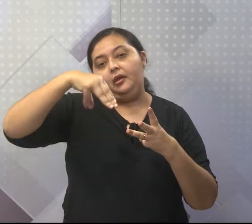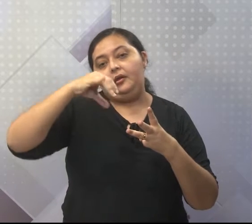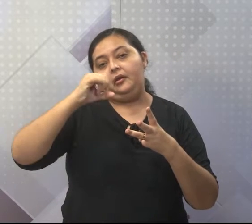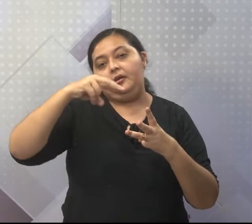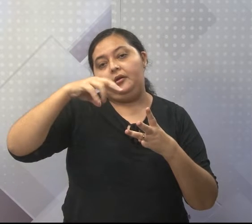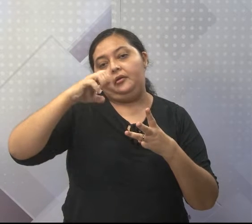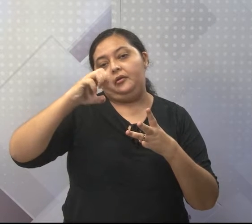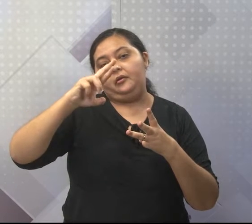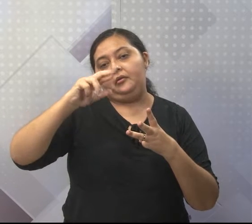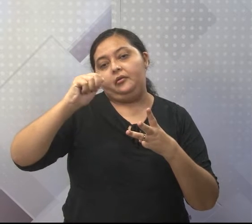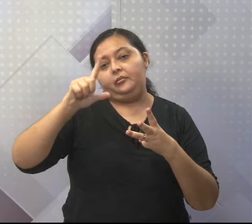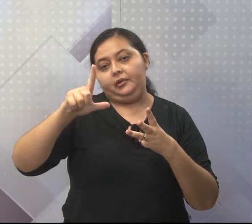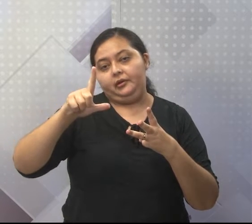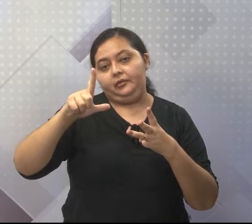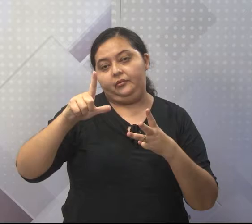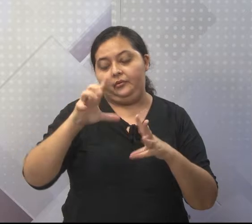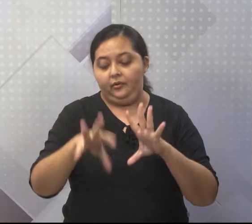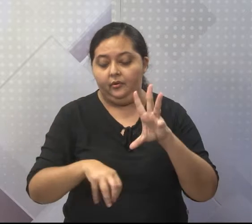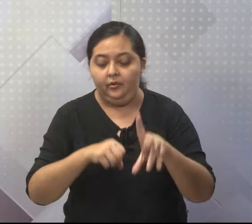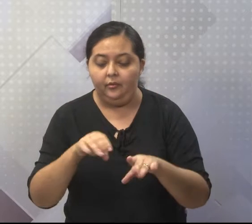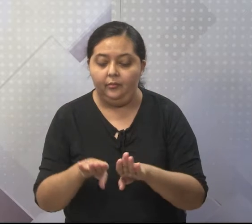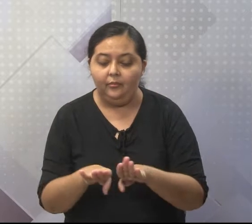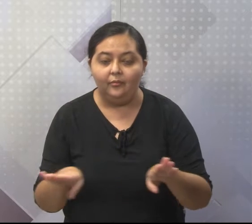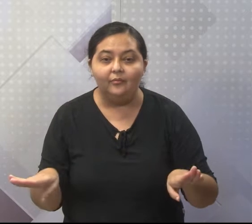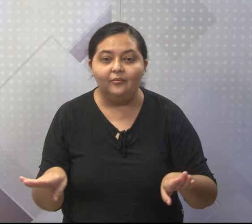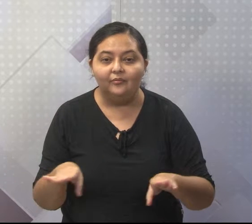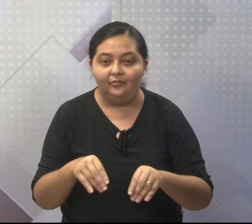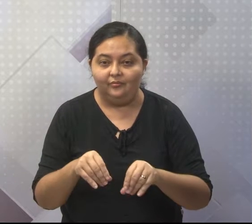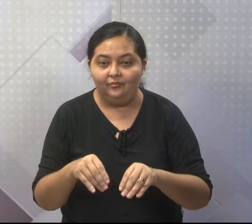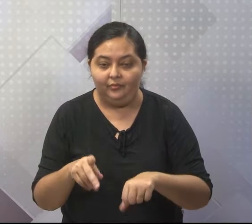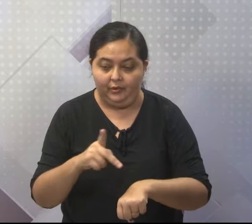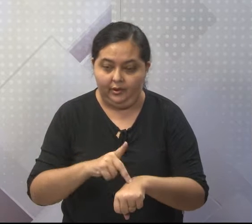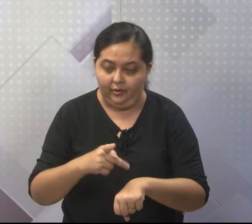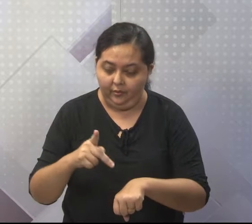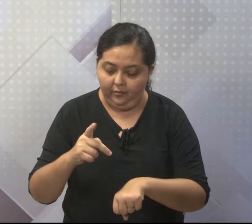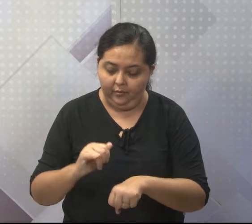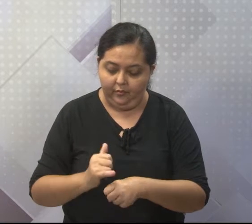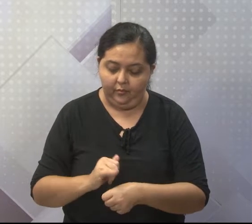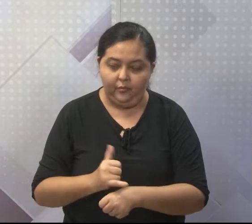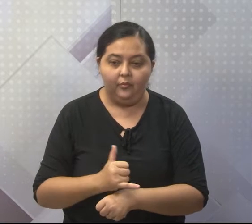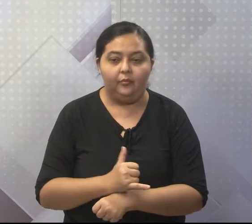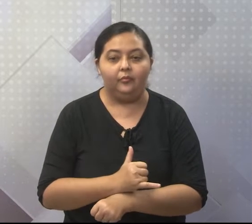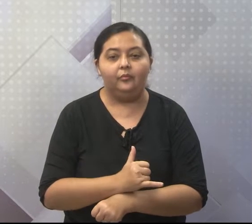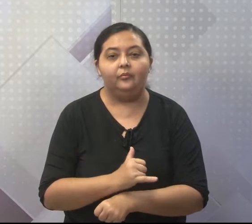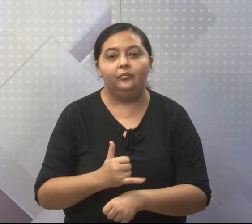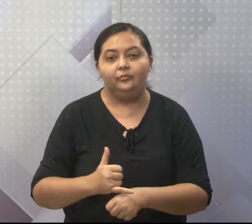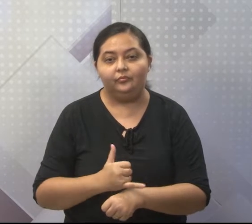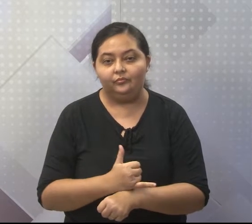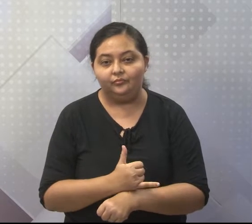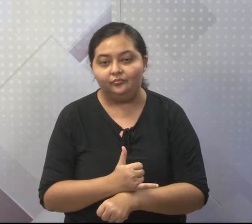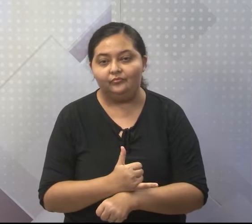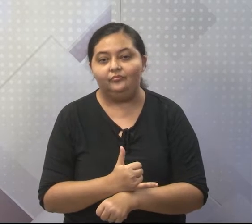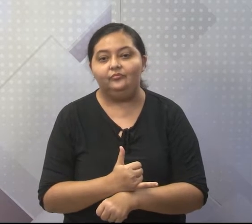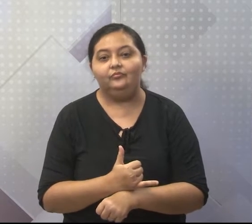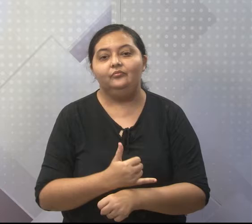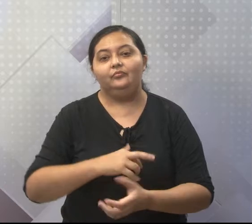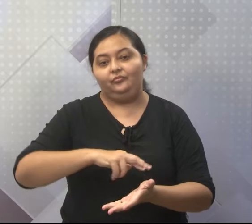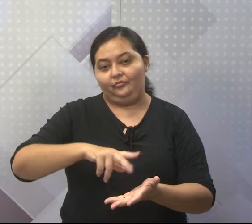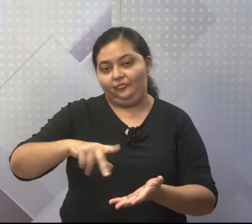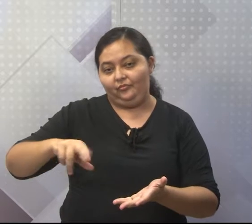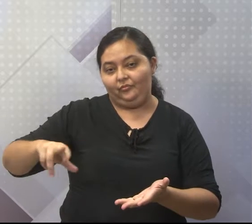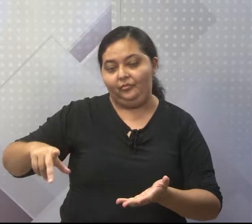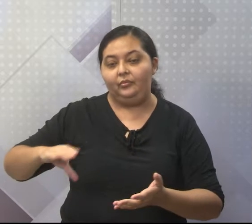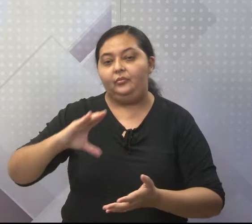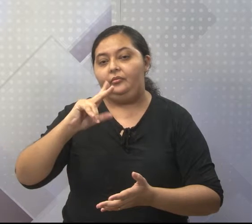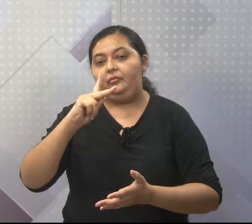extrair a riqueza do subsolo como exemplo o petróleo ouro o diamante aí tem minério